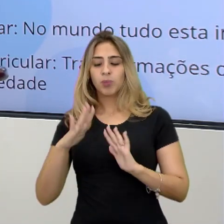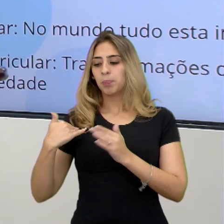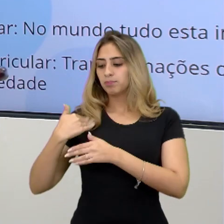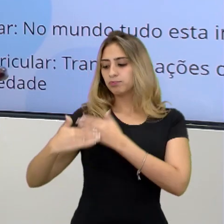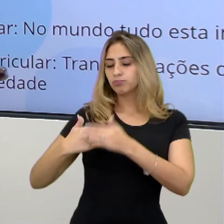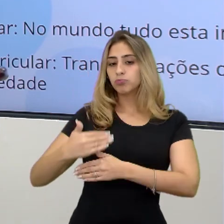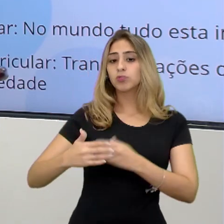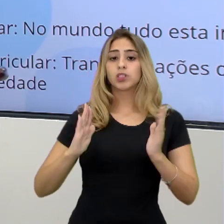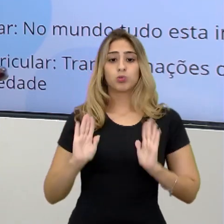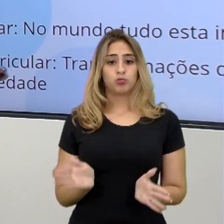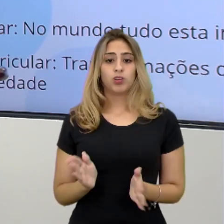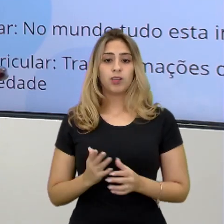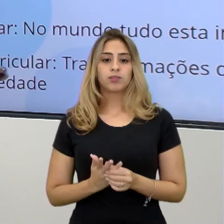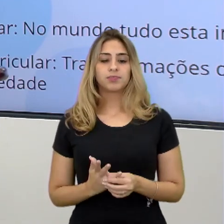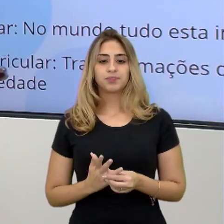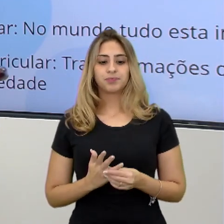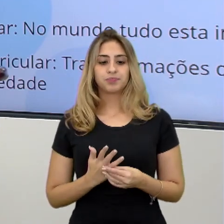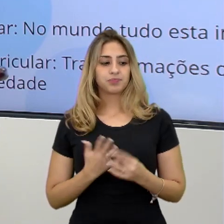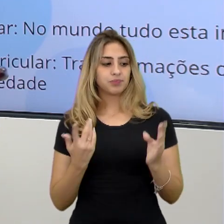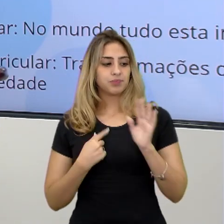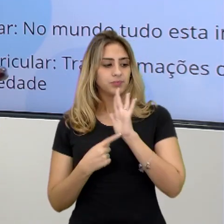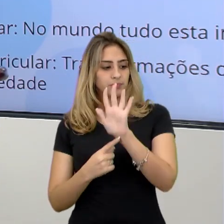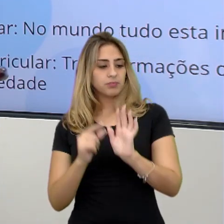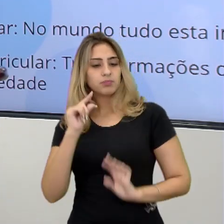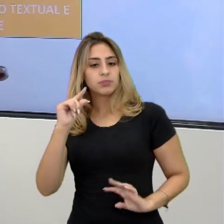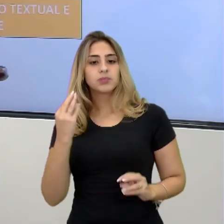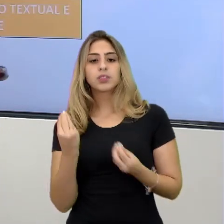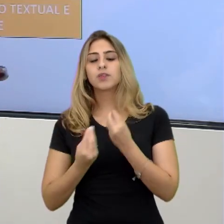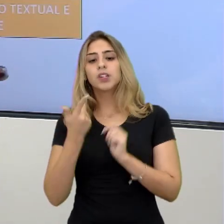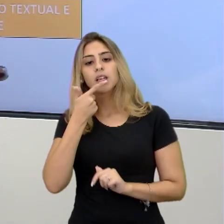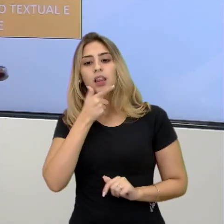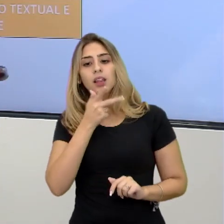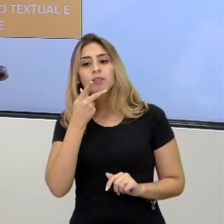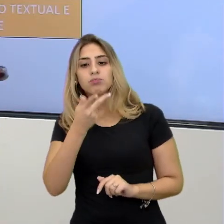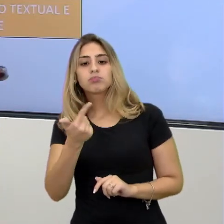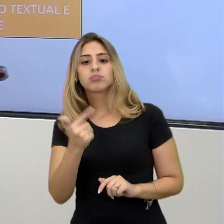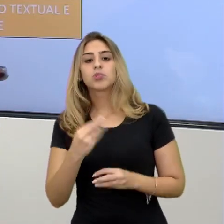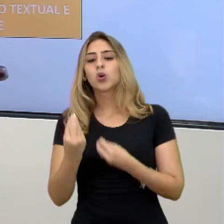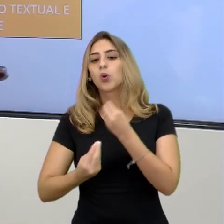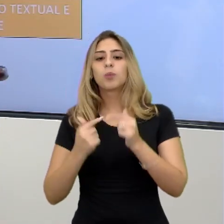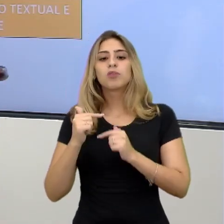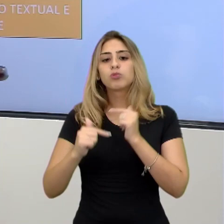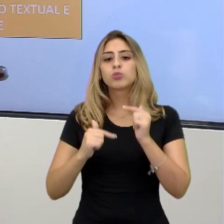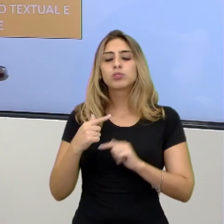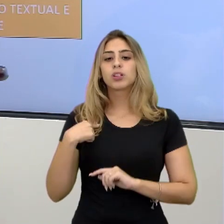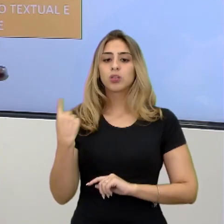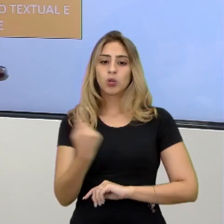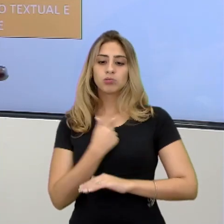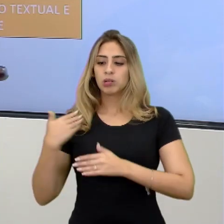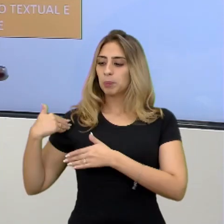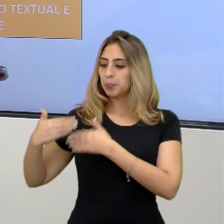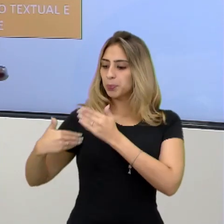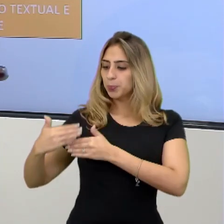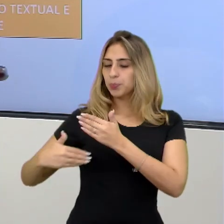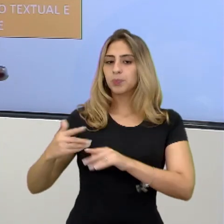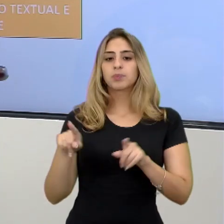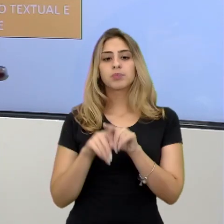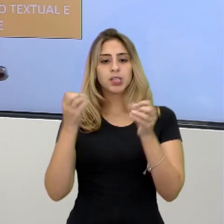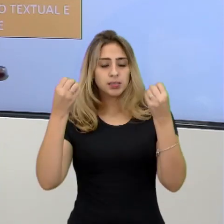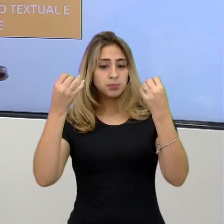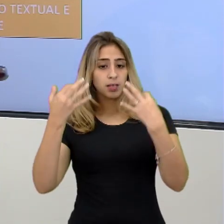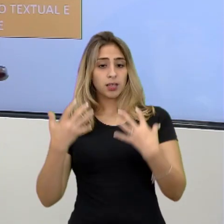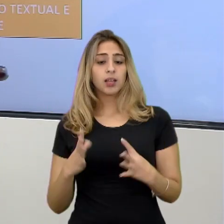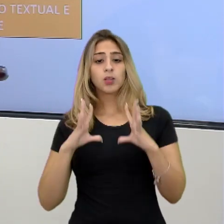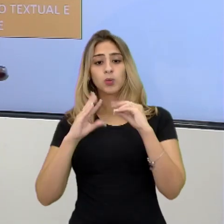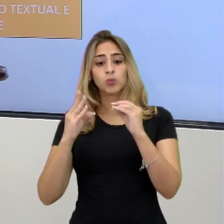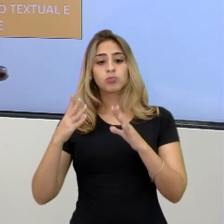desenvolvimento, né? Então eu vou mostrar um pouquinho para vocês, vamos falar novamente de como funciona a nossa trajetória, explicar